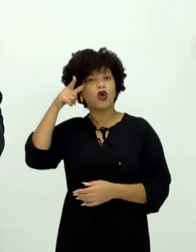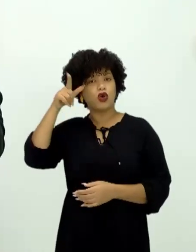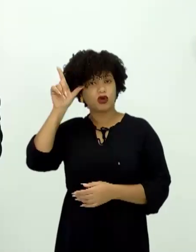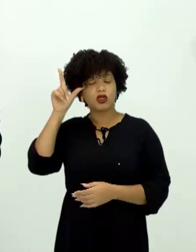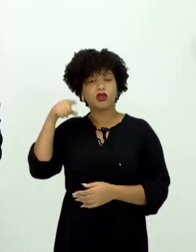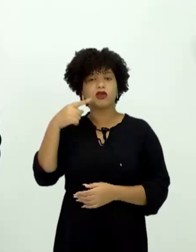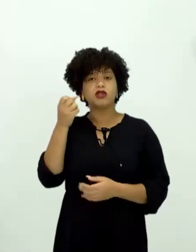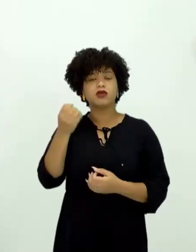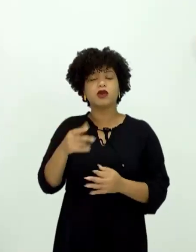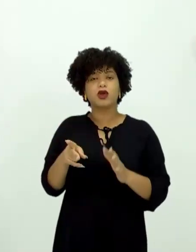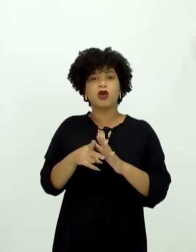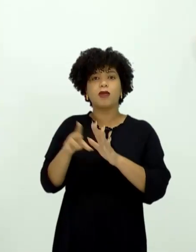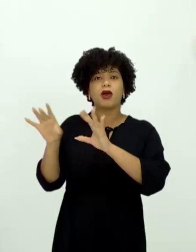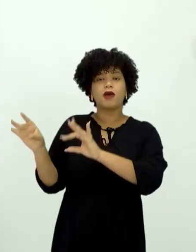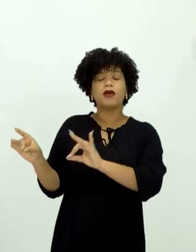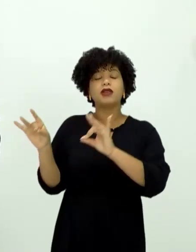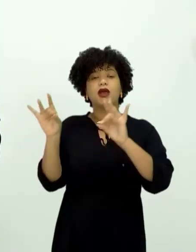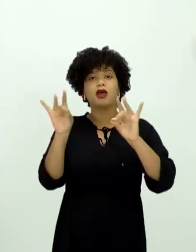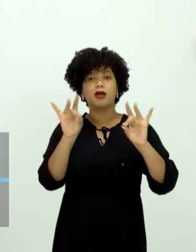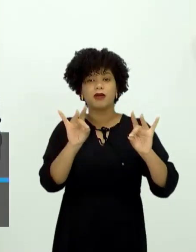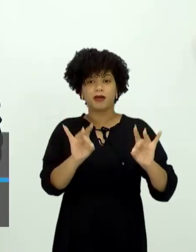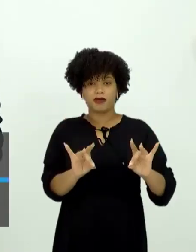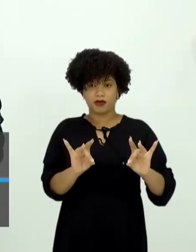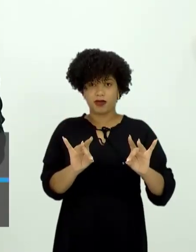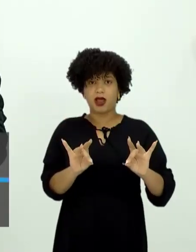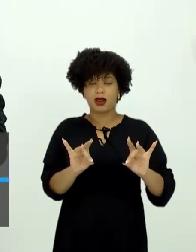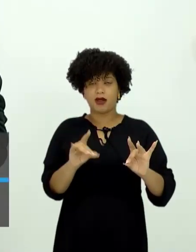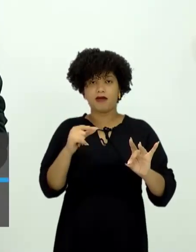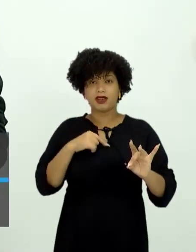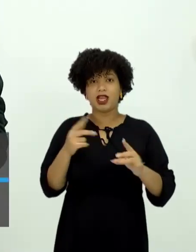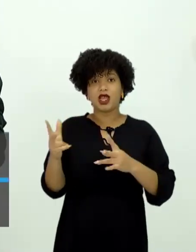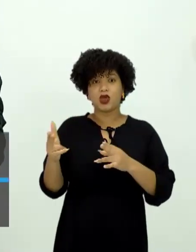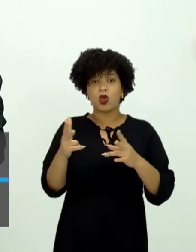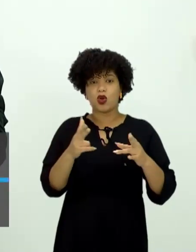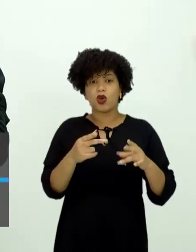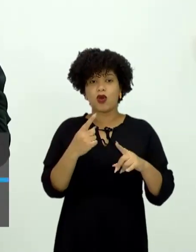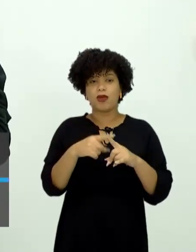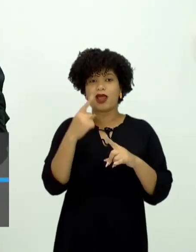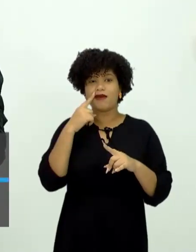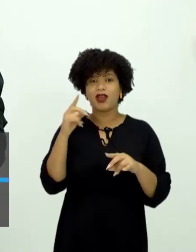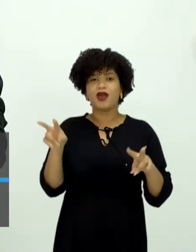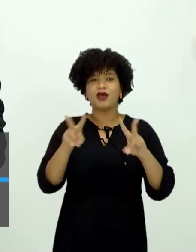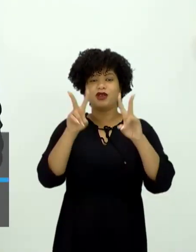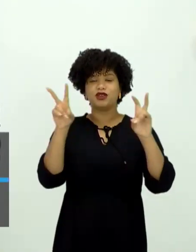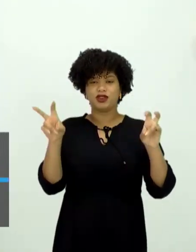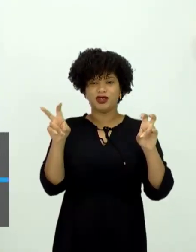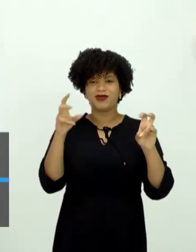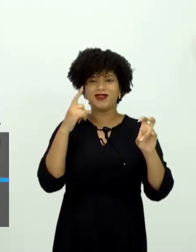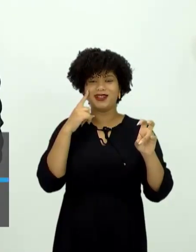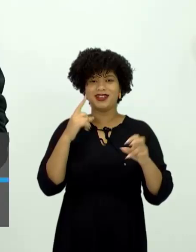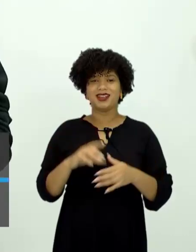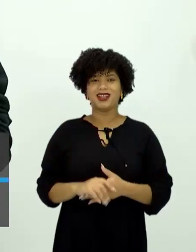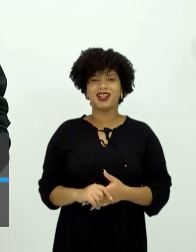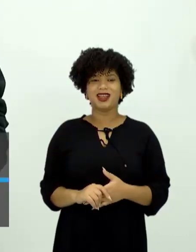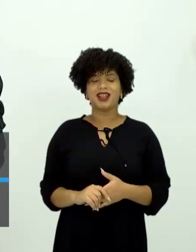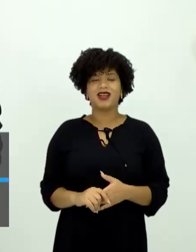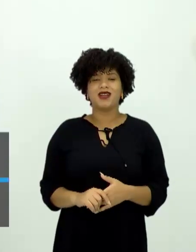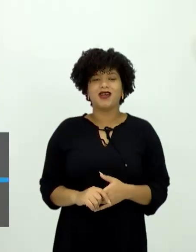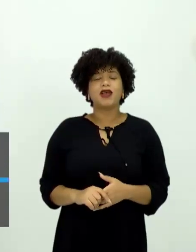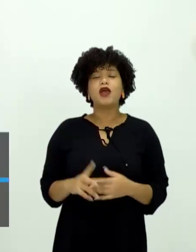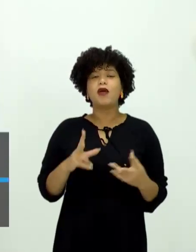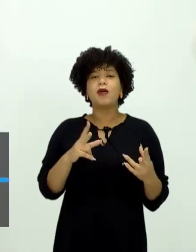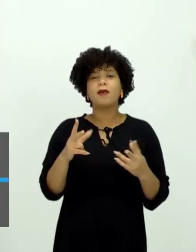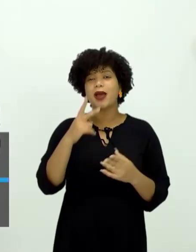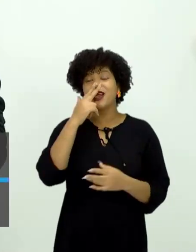paráfrase e hoje é parodiando o final. Olha só, que até no título a gente está trabalhando aí com a paródia, como se estivesse simulando o nome